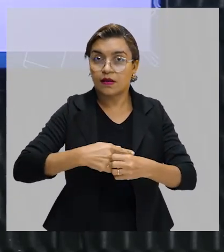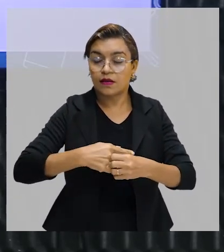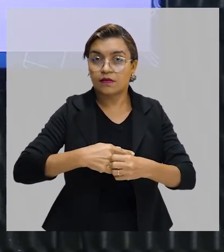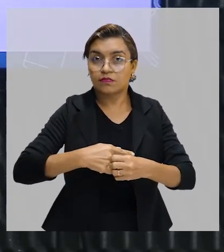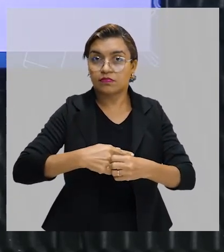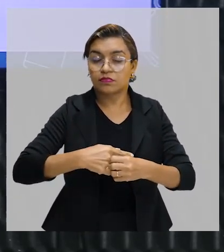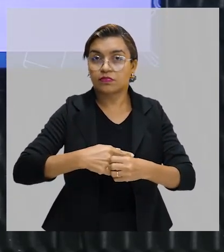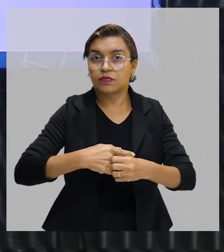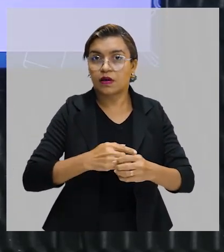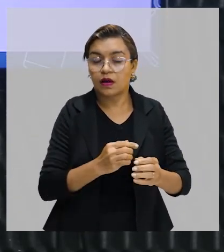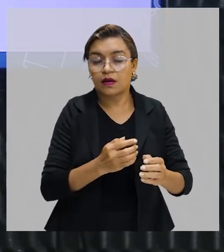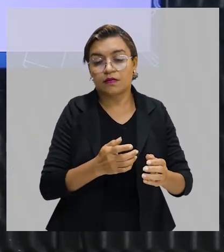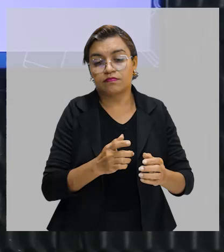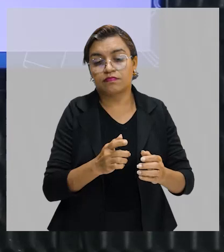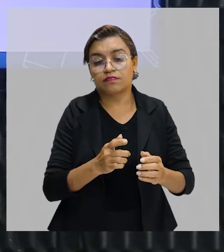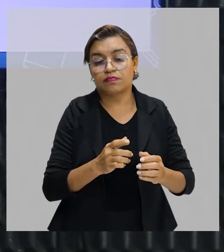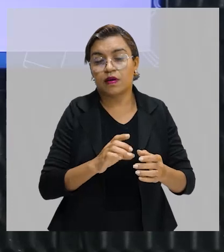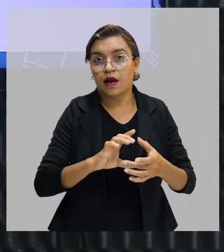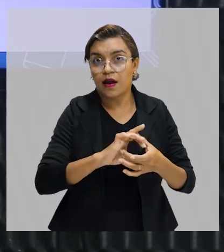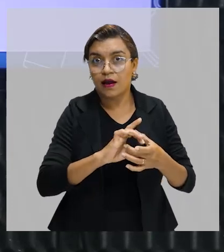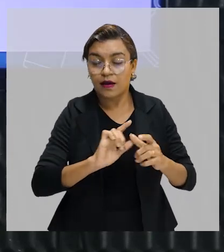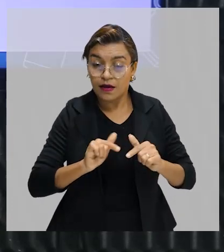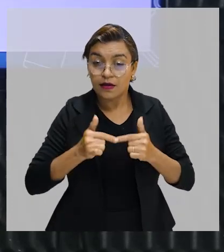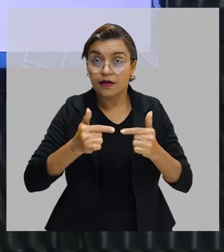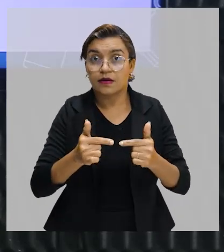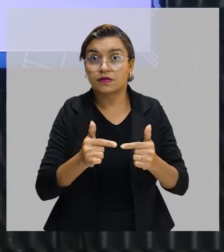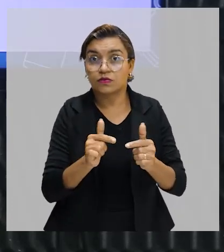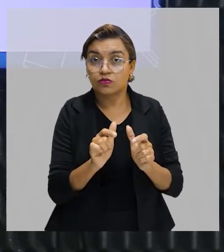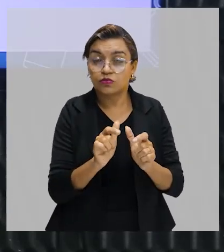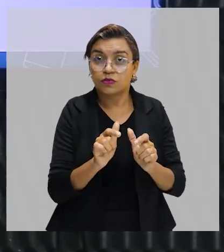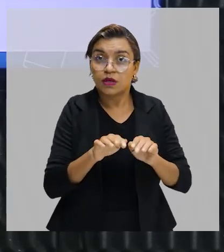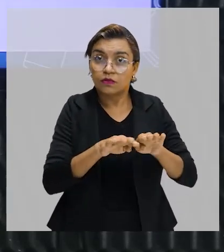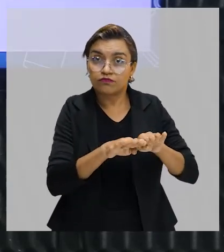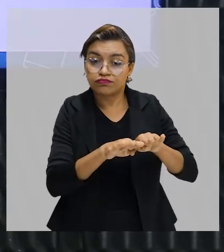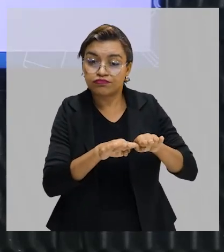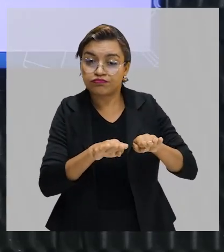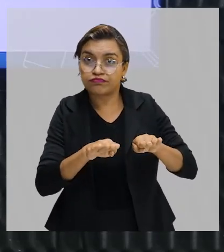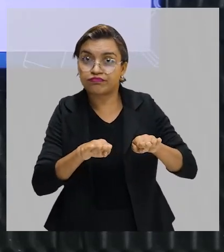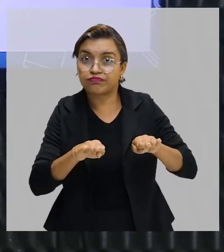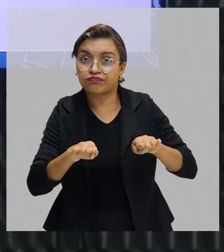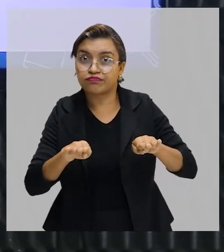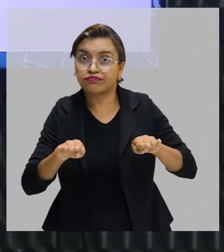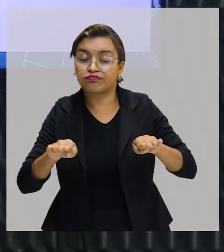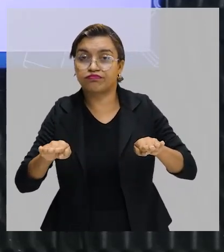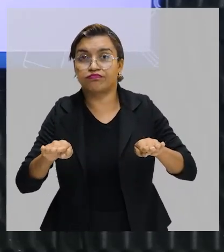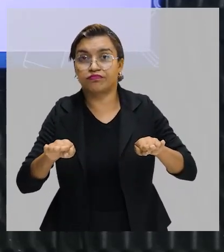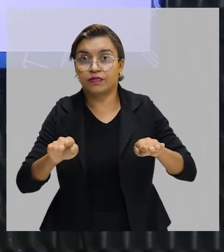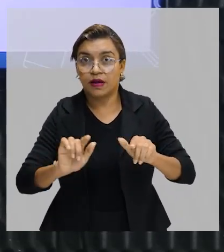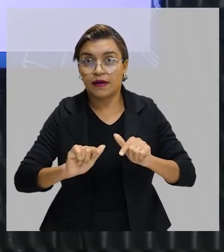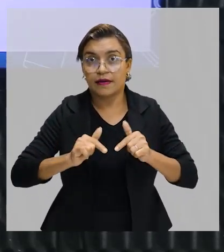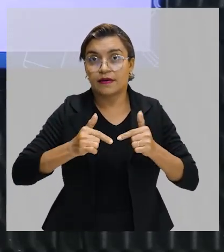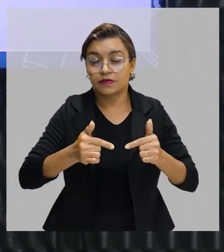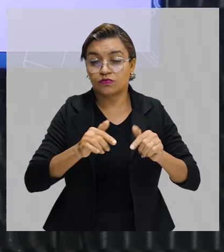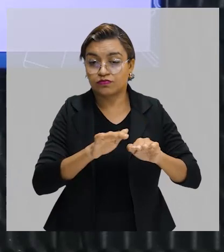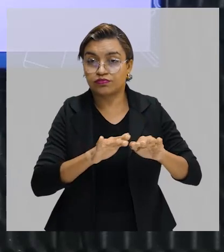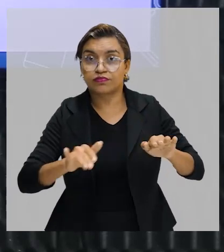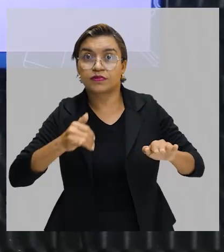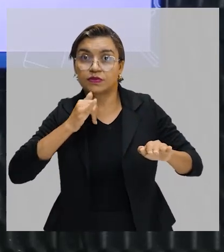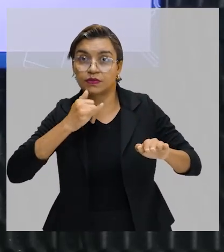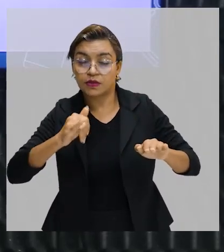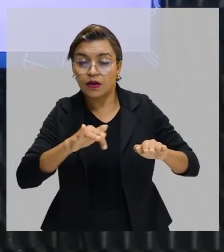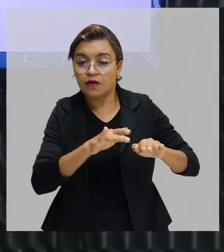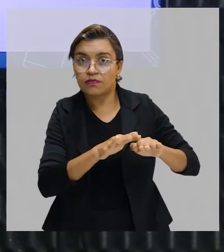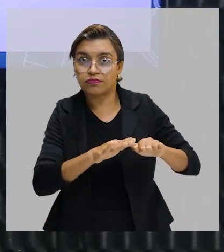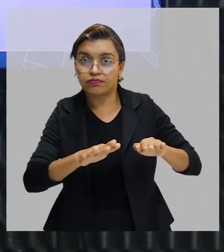linearmente. Então nós vamos ter um aumento linear aí dessa nossa reação, né? A quantidade de energia útil que eu estou